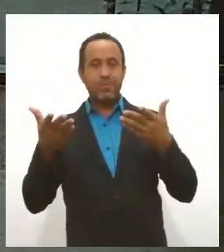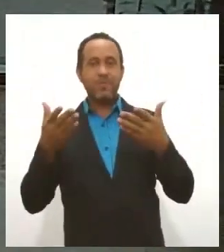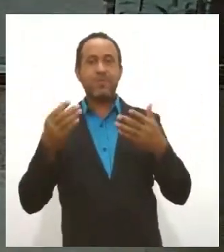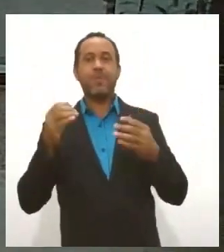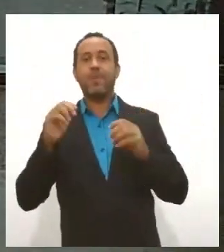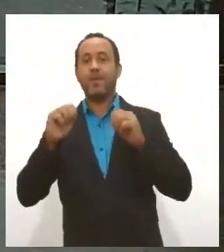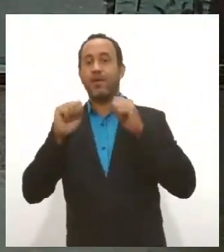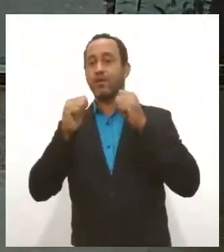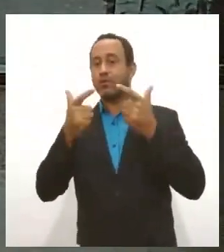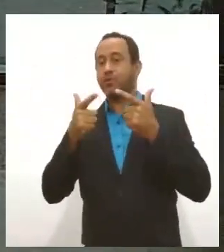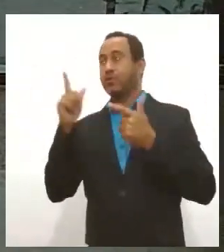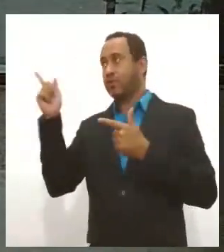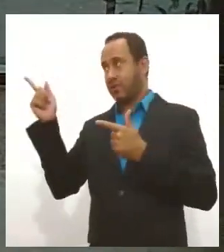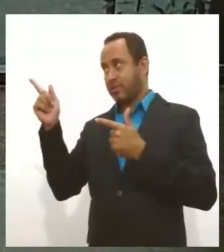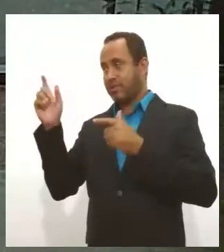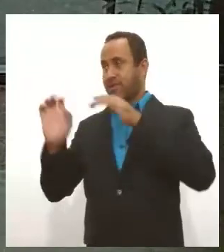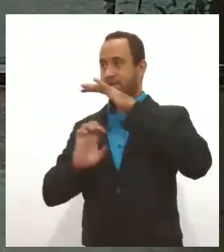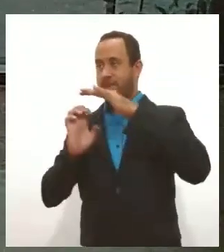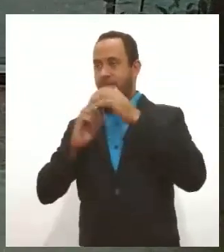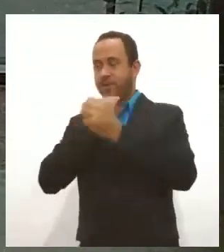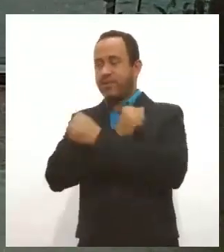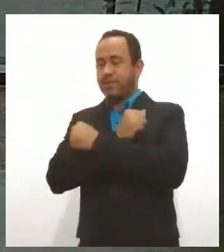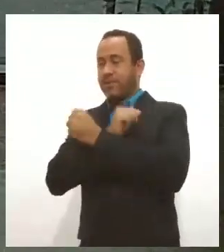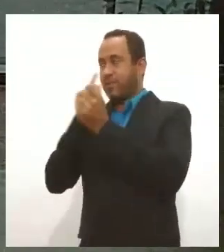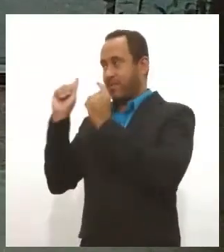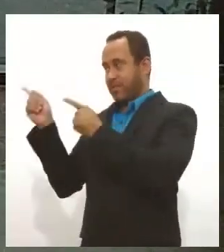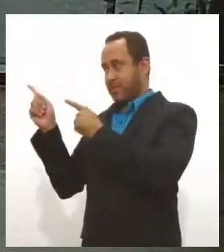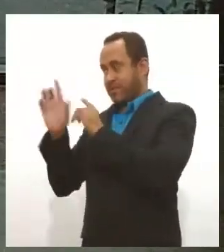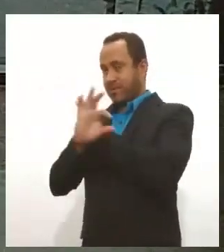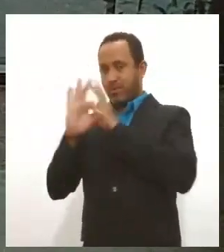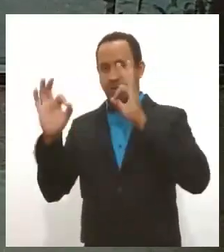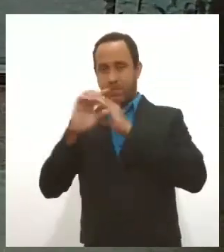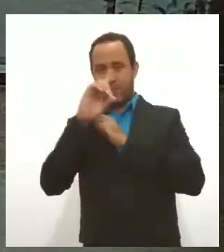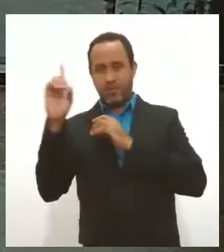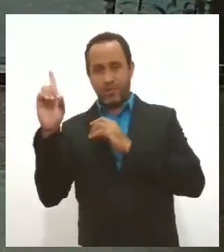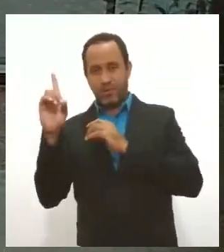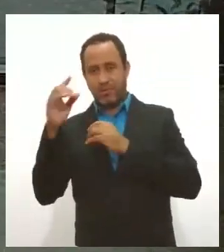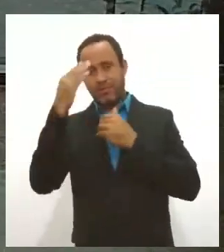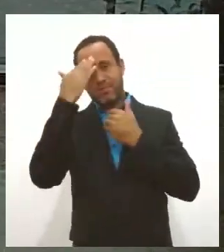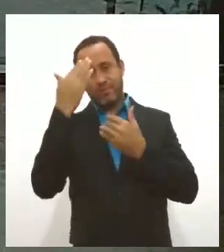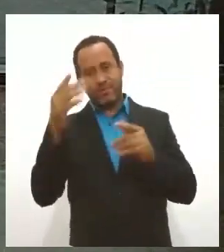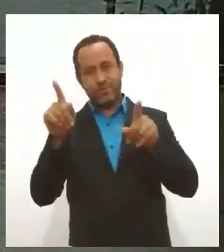sucesso para vocês na BIH, tá bom, Antônio Carlos? Um abraço para você, um ótimo dia. Eu que agradeço, obrigado.